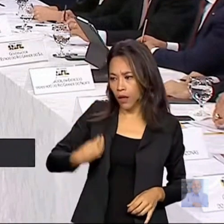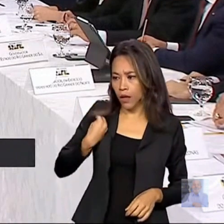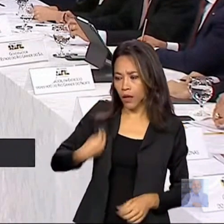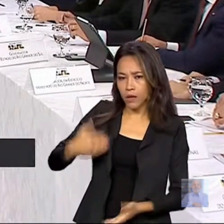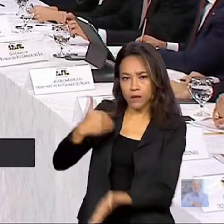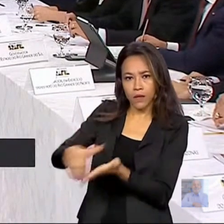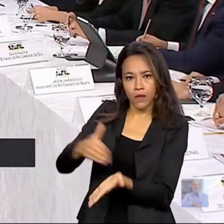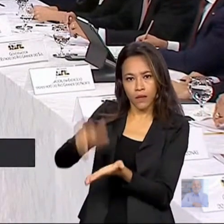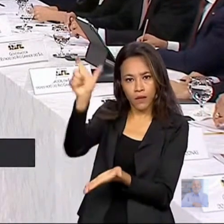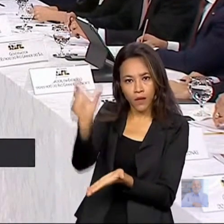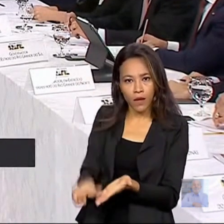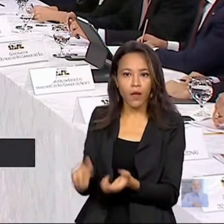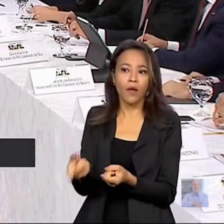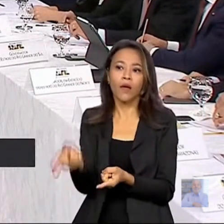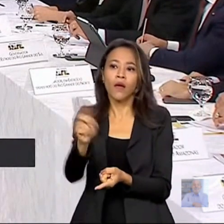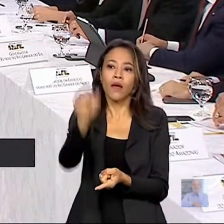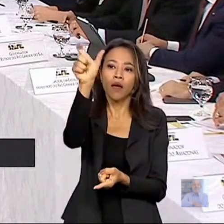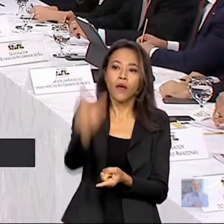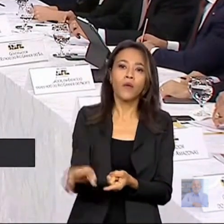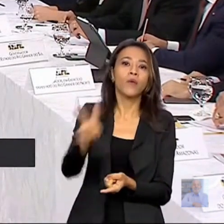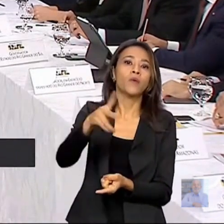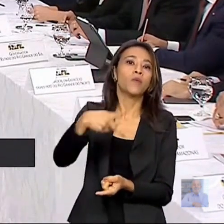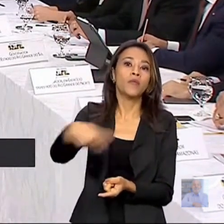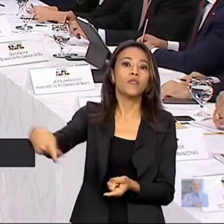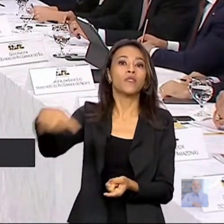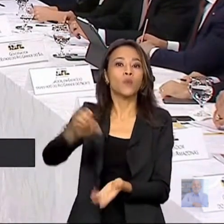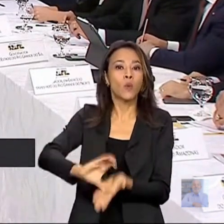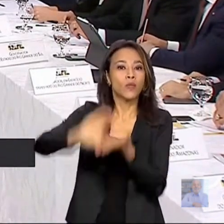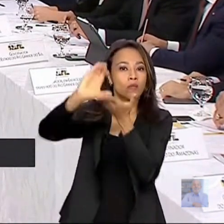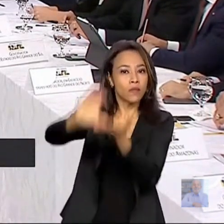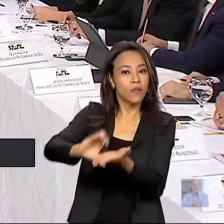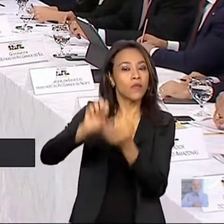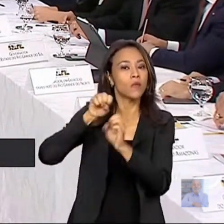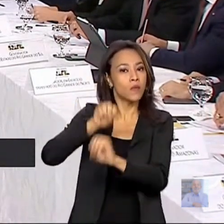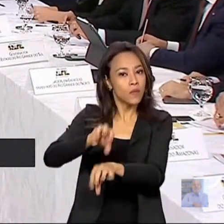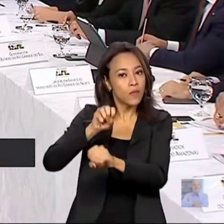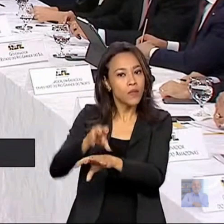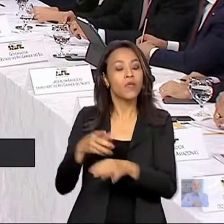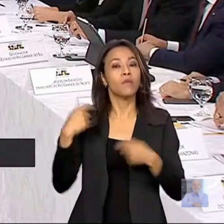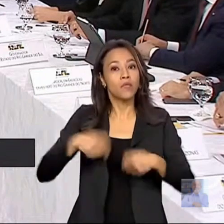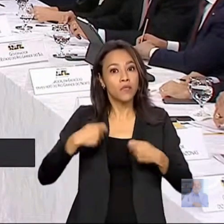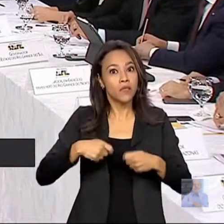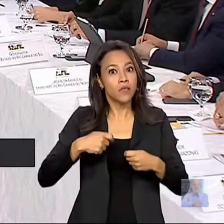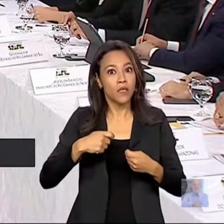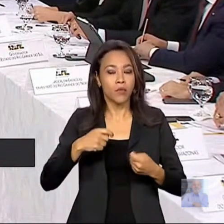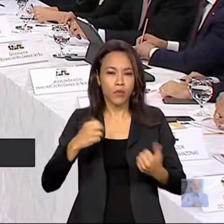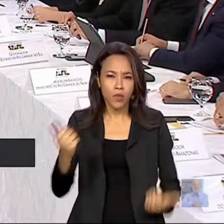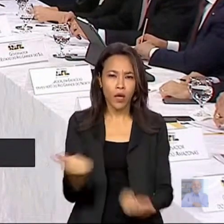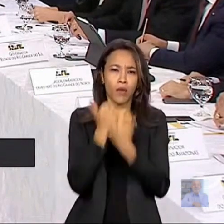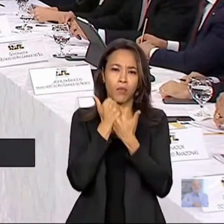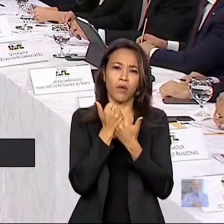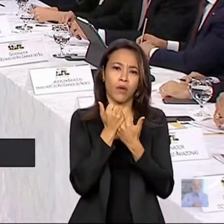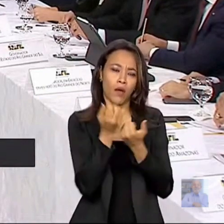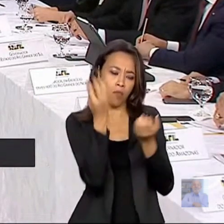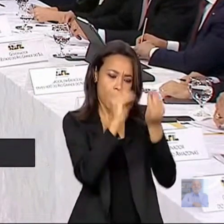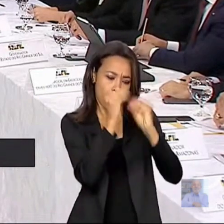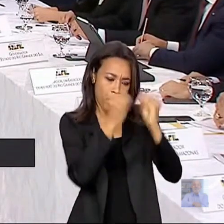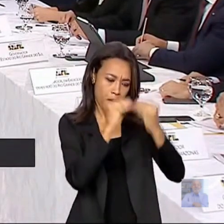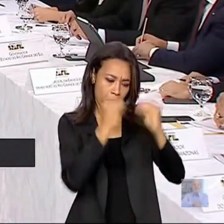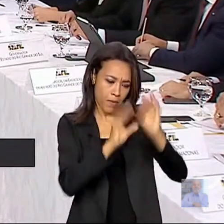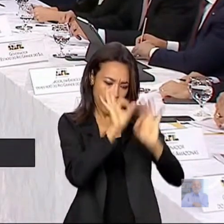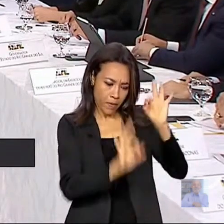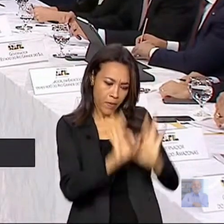Conselho Nacional de Secretários Estaduais de Educação, precisamos fortalecer as ações psicossociais nas